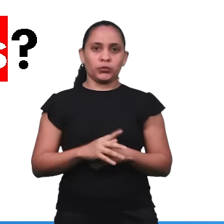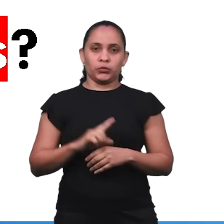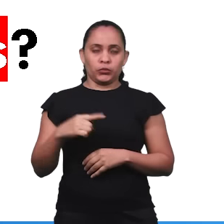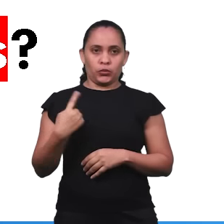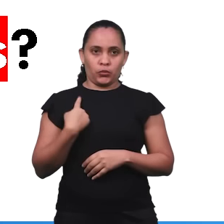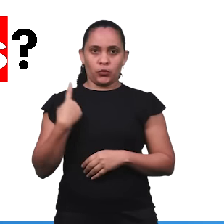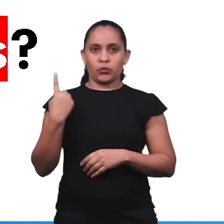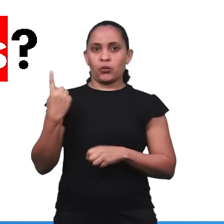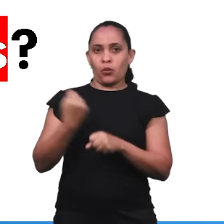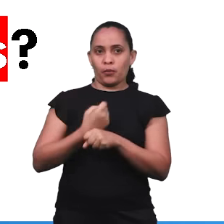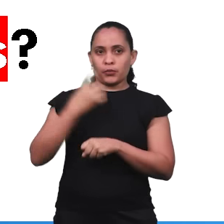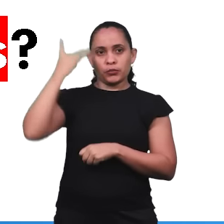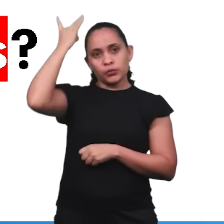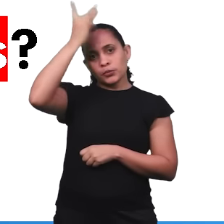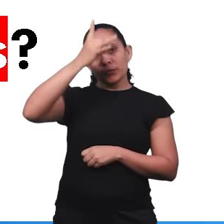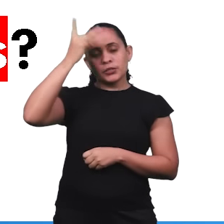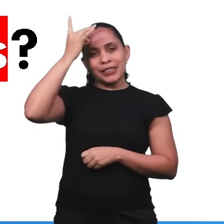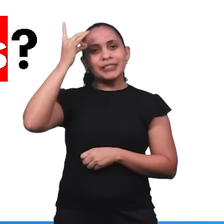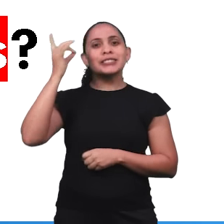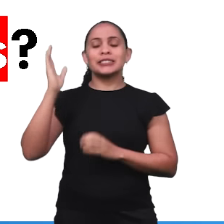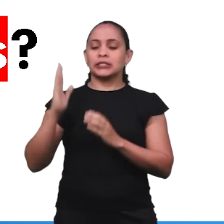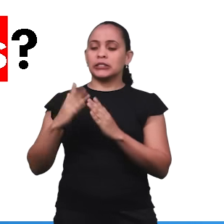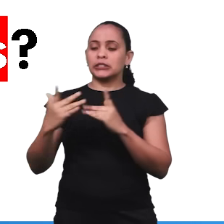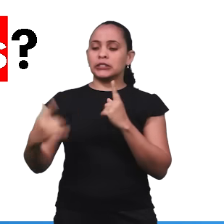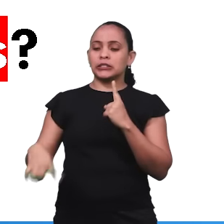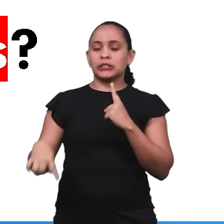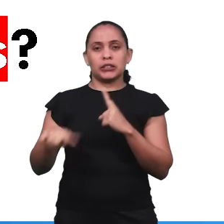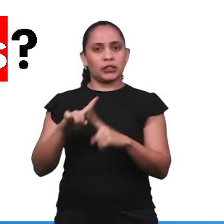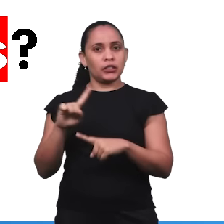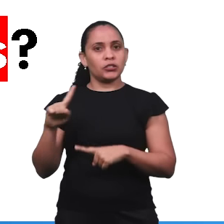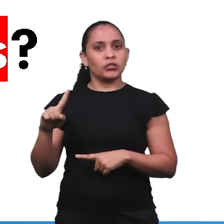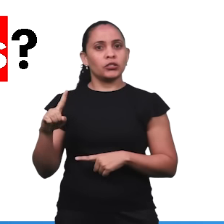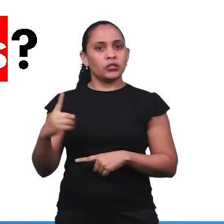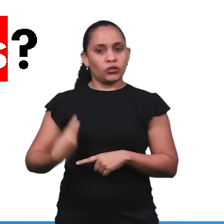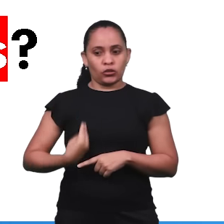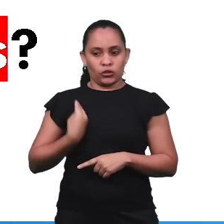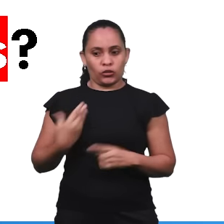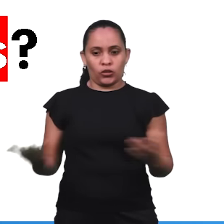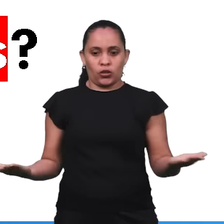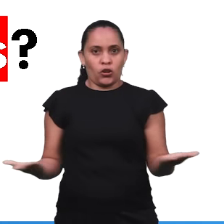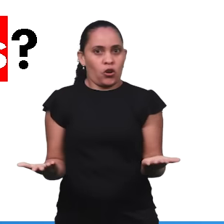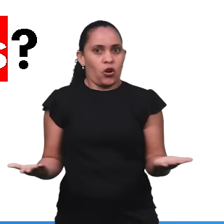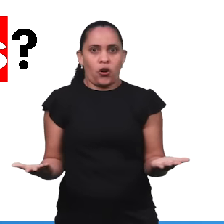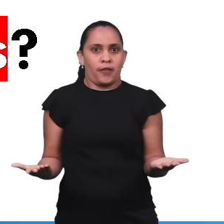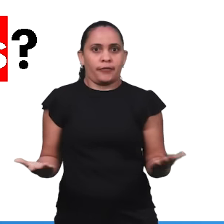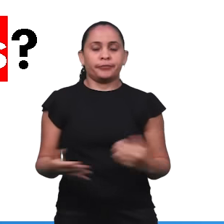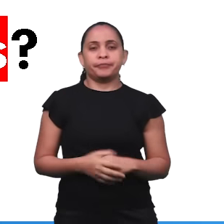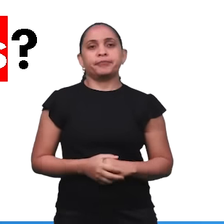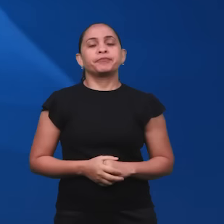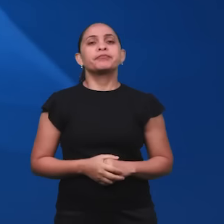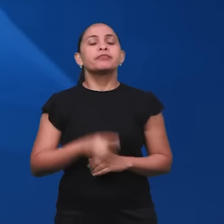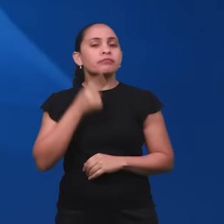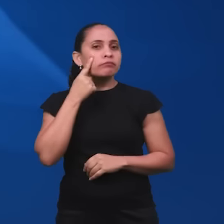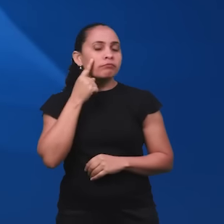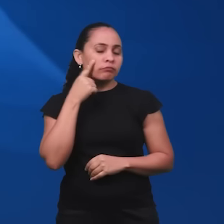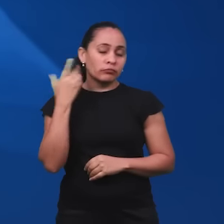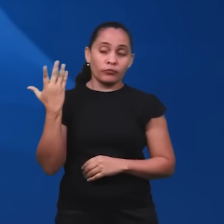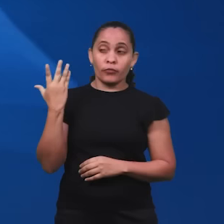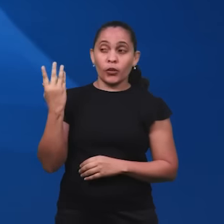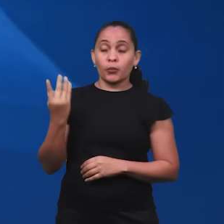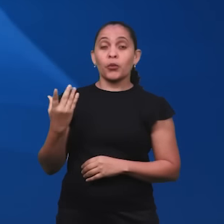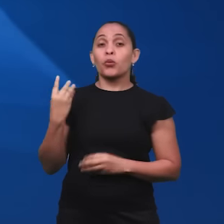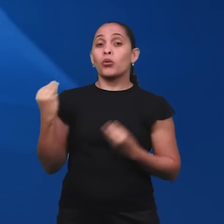projeto da obra do Espírito Santo na igreja na igreja dos nossos dias? Então, vamos ver